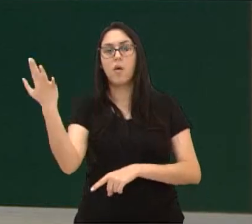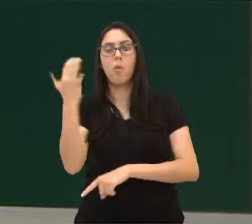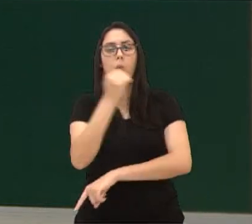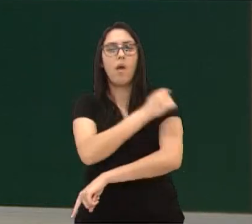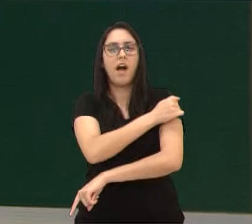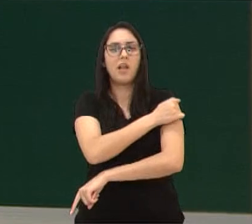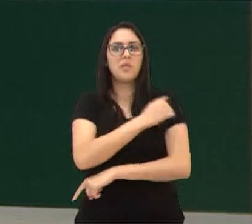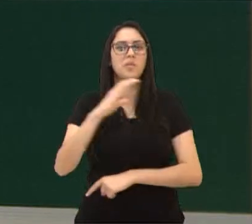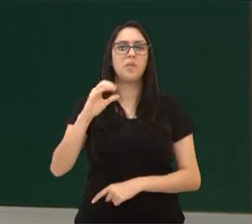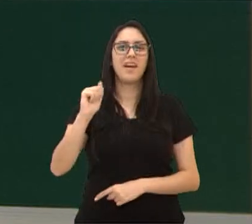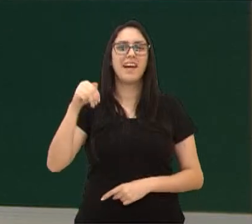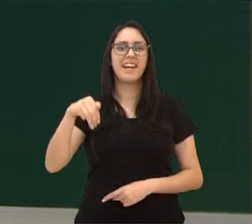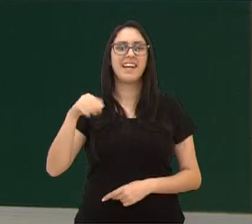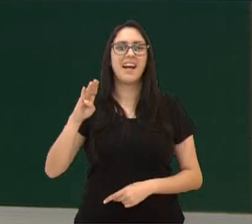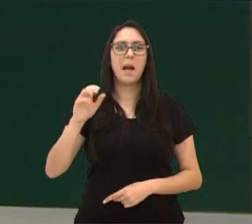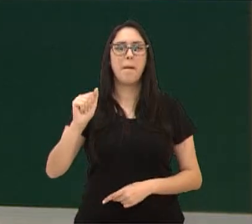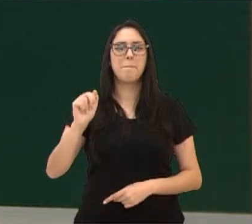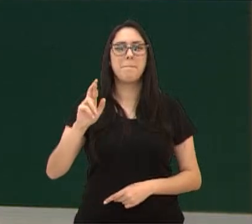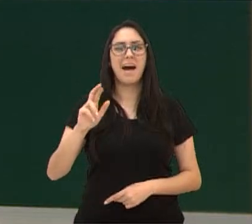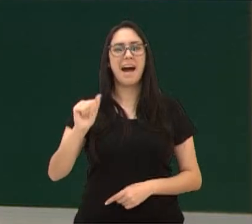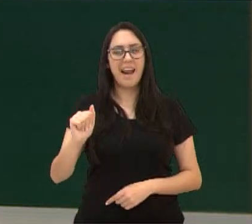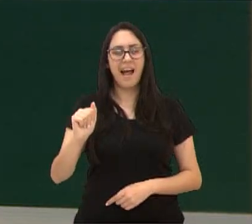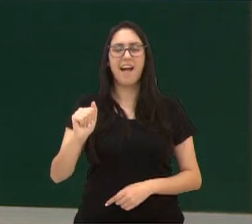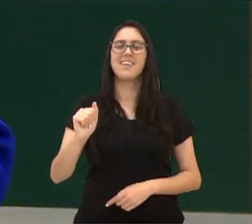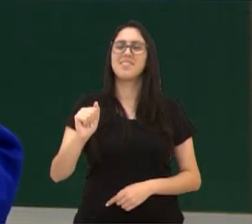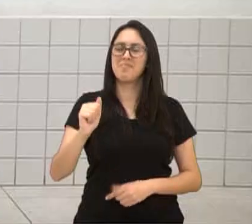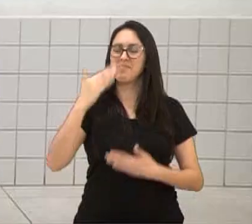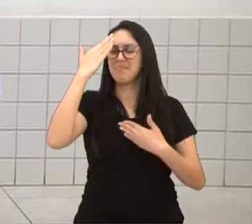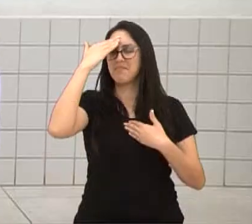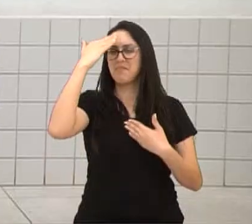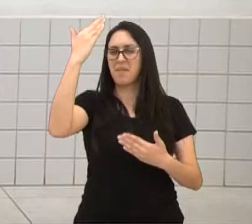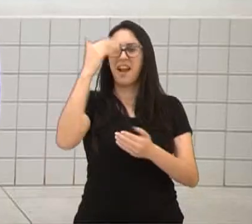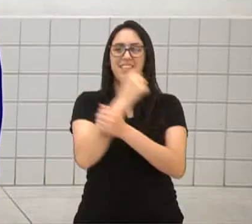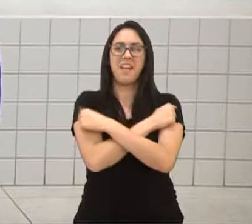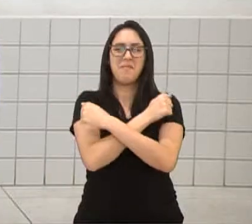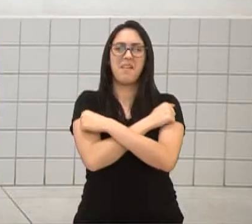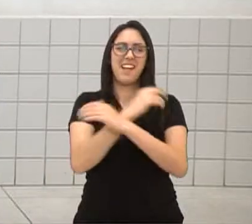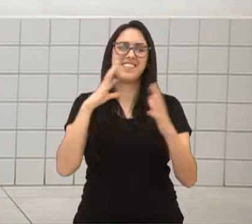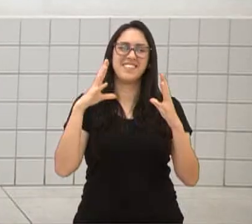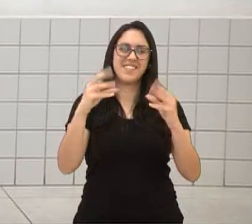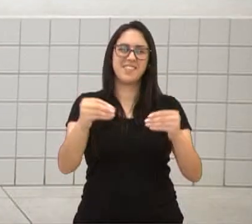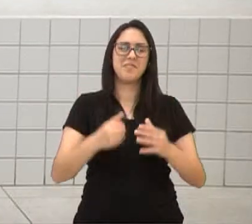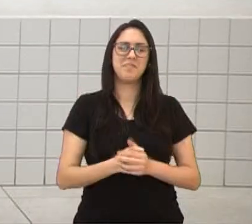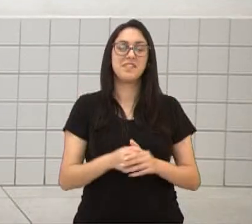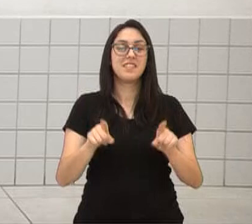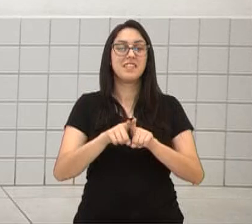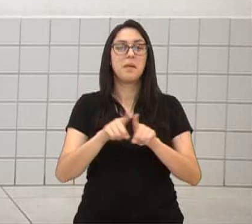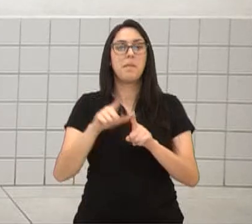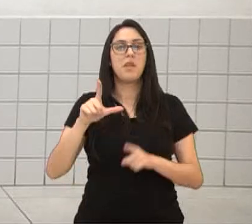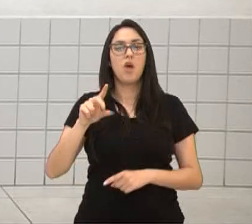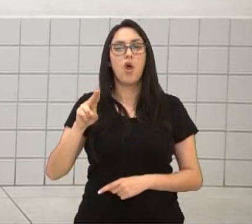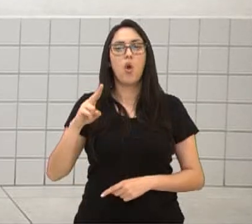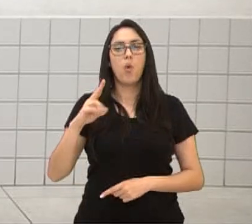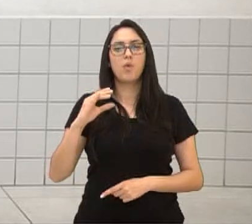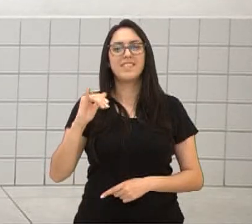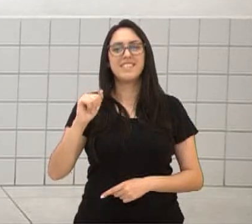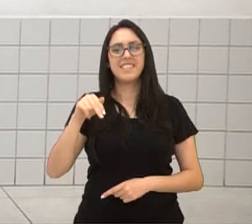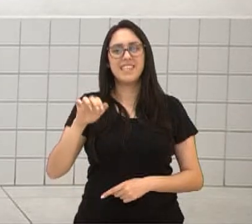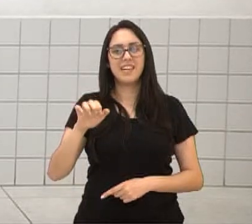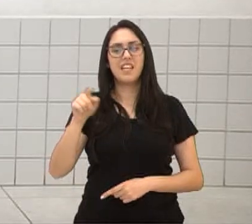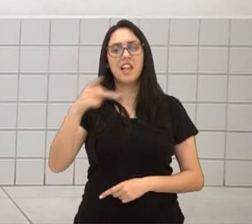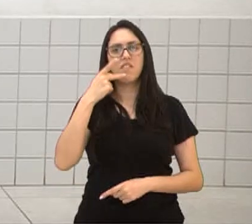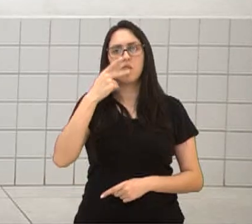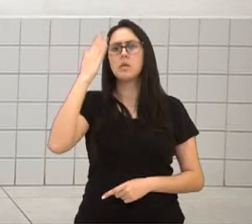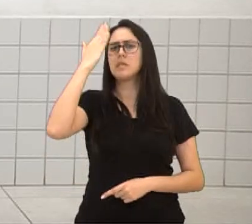Cambará, muito obrigada, um forte abraço a todos, ok? A Luciane está falando aqui que ela sabe bastante sobre